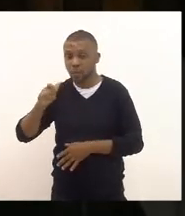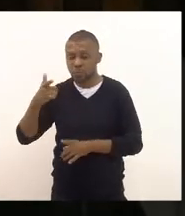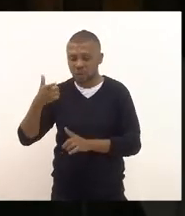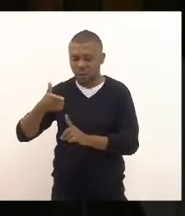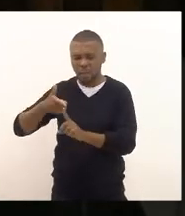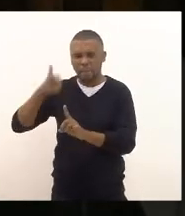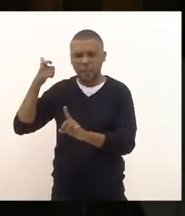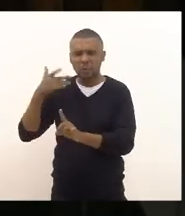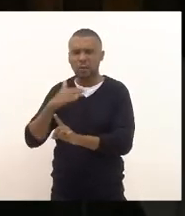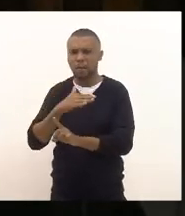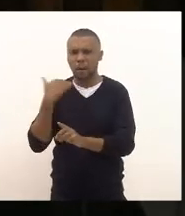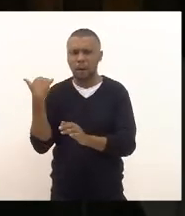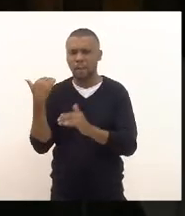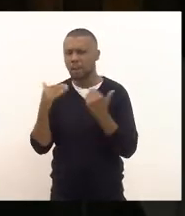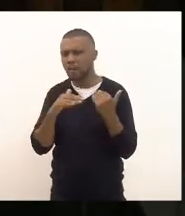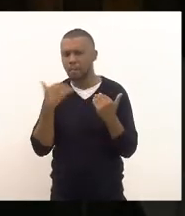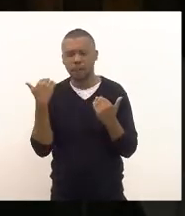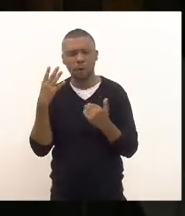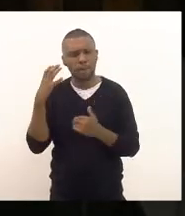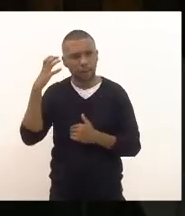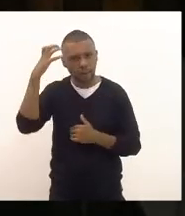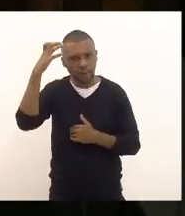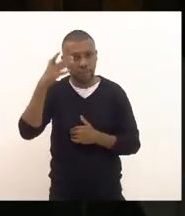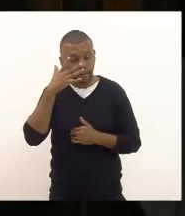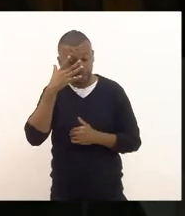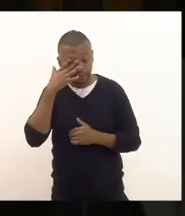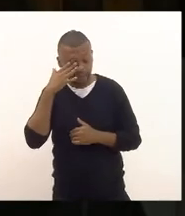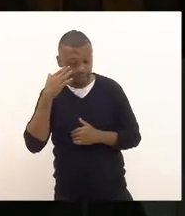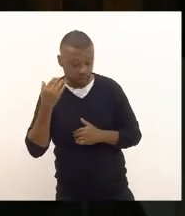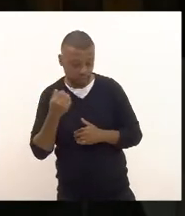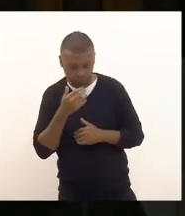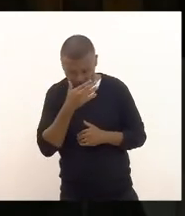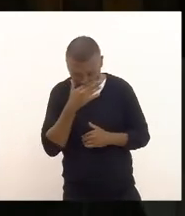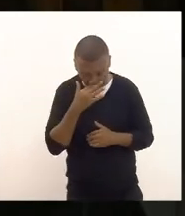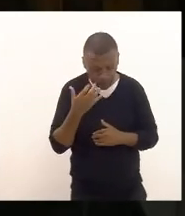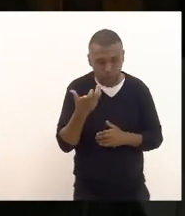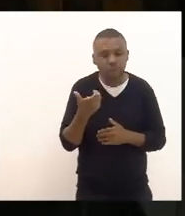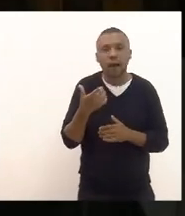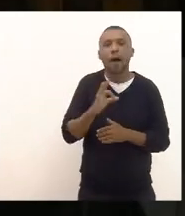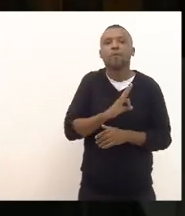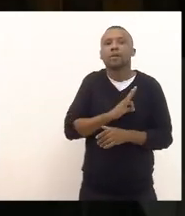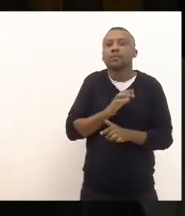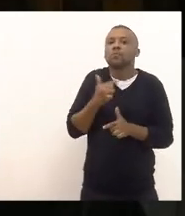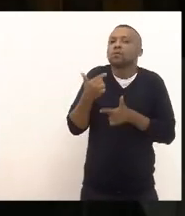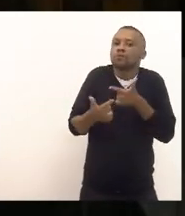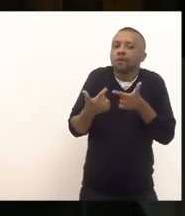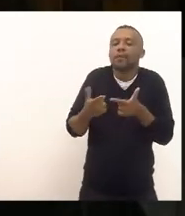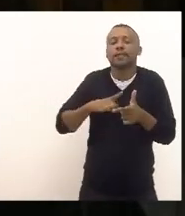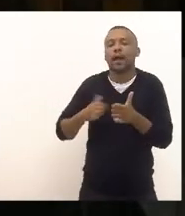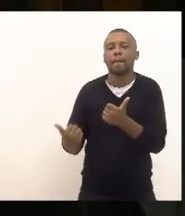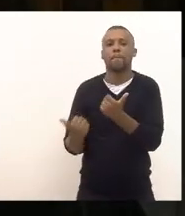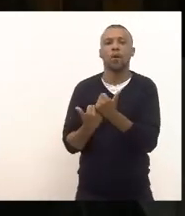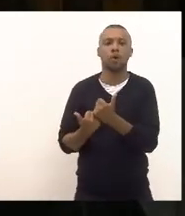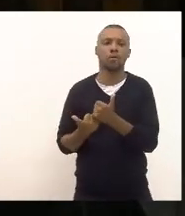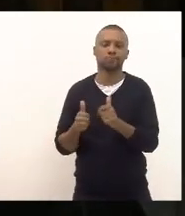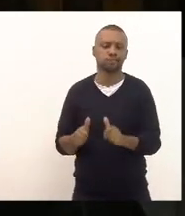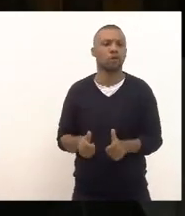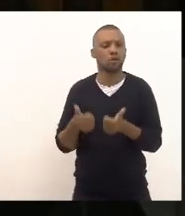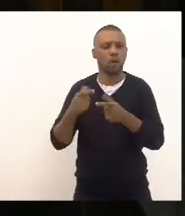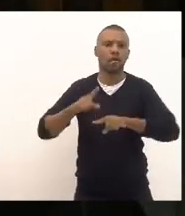de Marielle Franco a gente quer que a polícia consiga a cada vez mais seja mais equipada tenha melhores